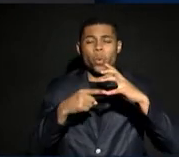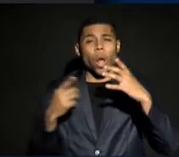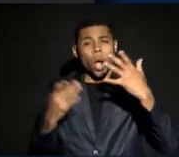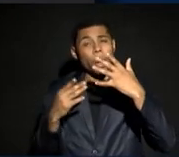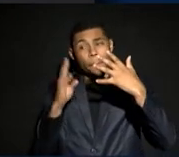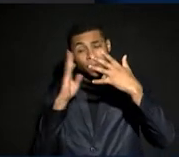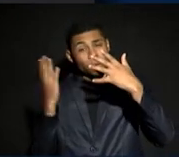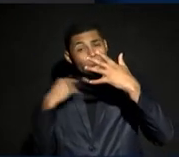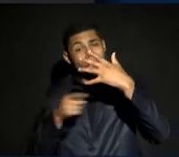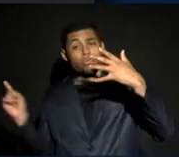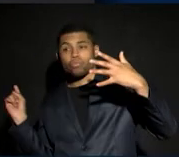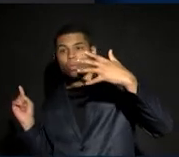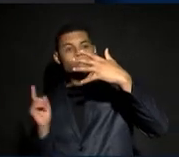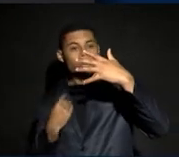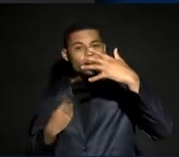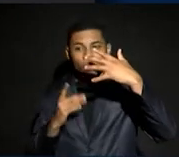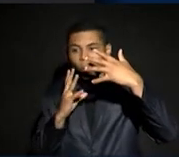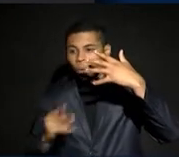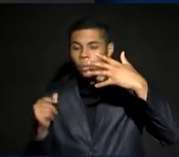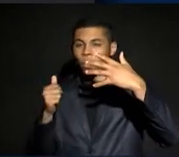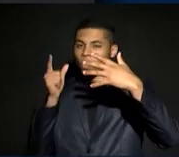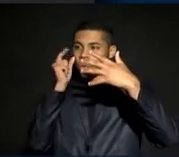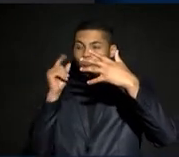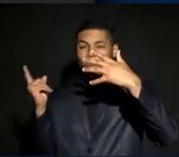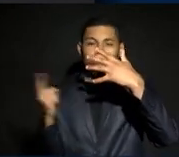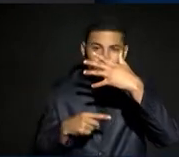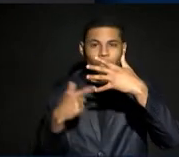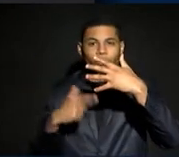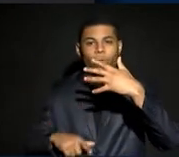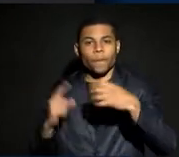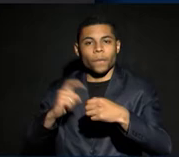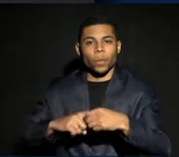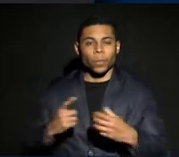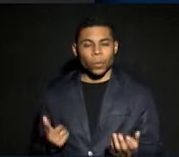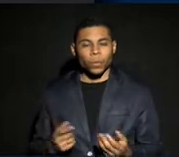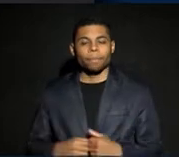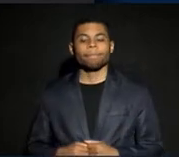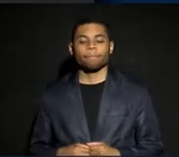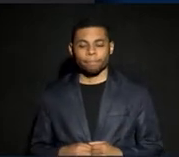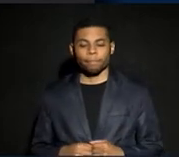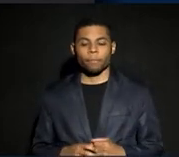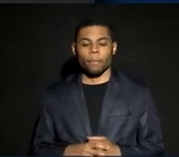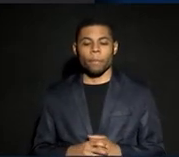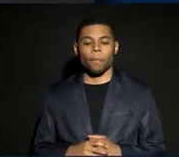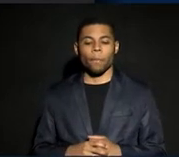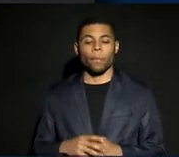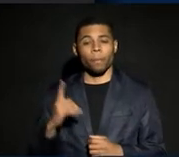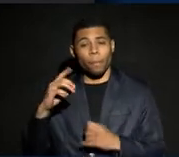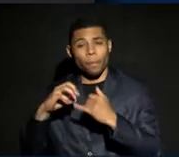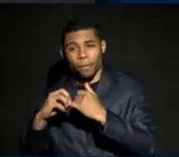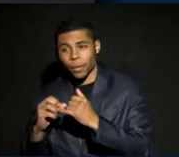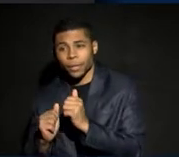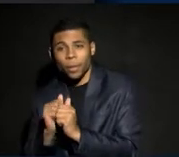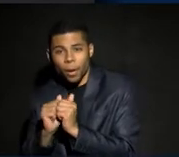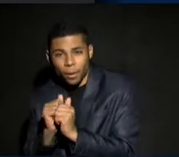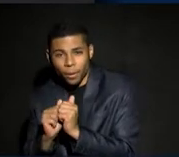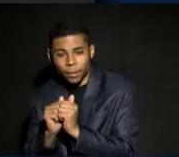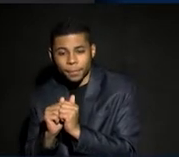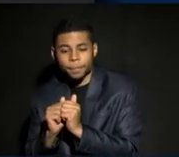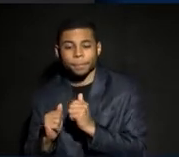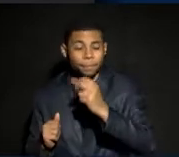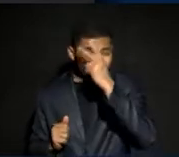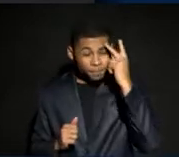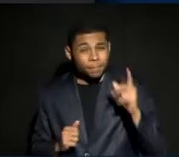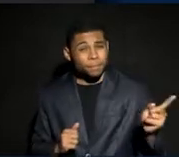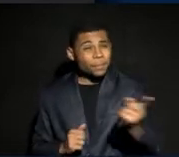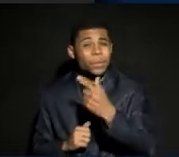acontecendo. Nós estamos produzindo menos alimento per capita para consumo humano, feijão e arroz. As